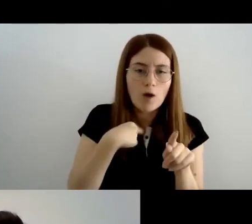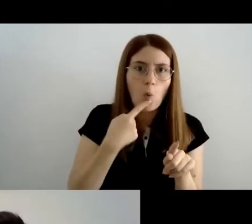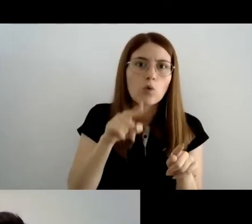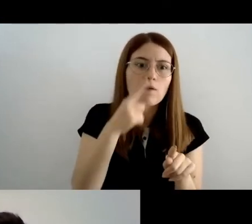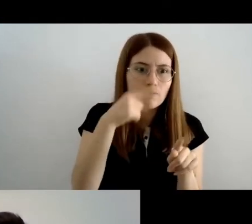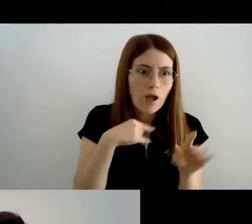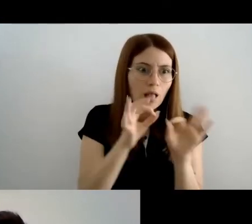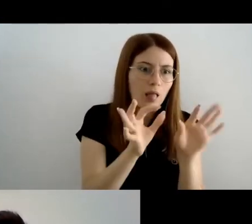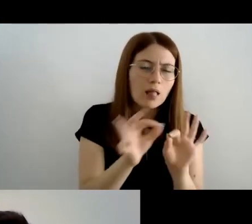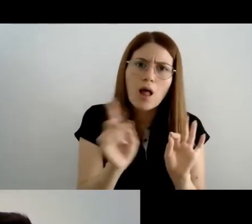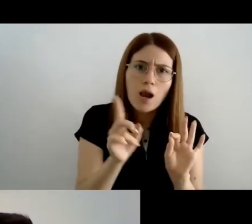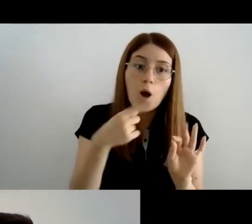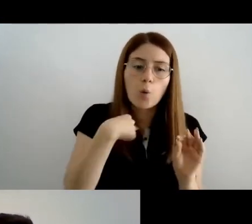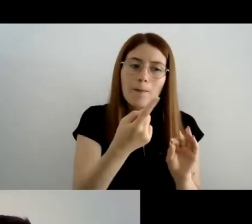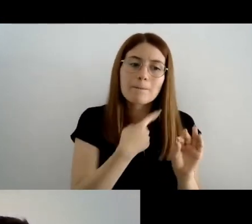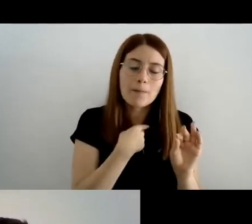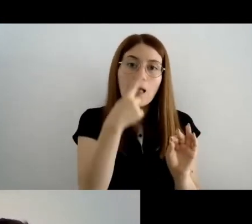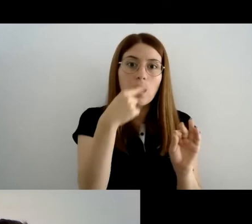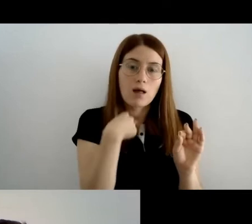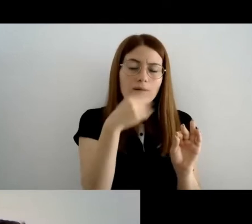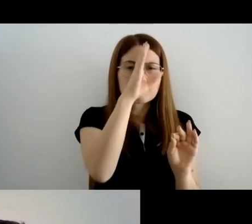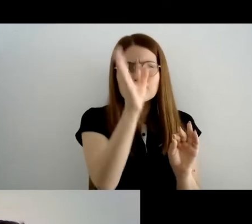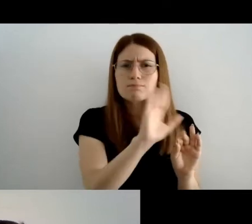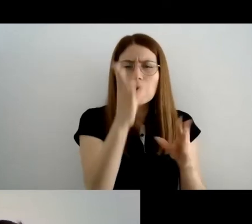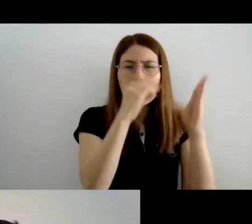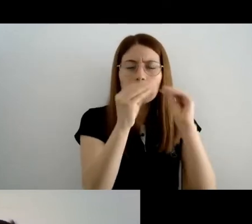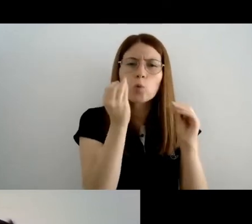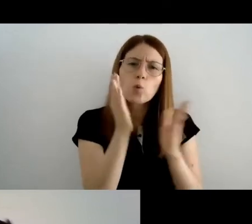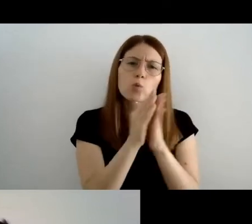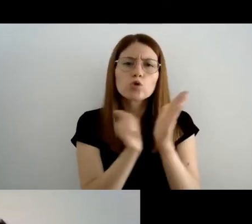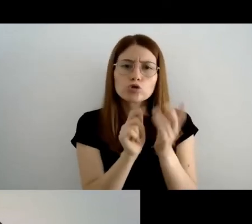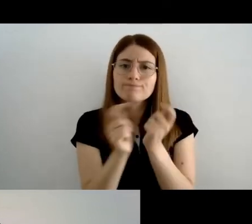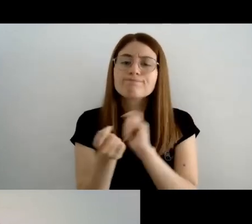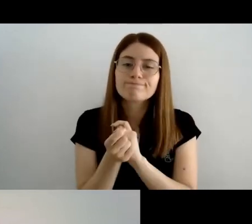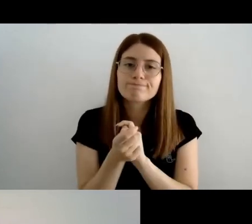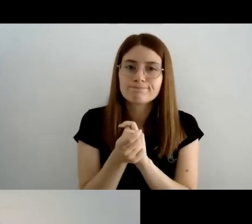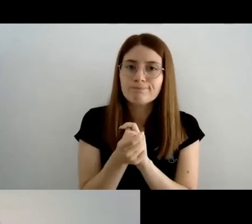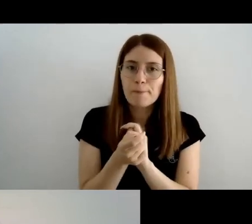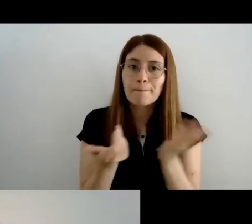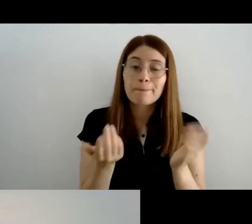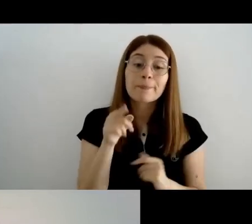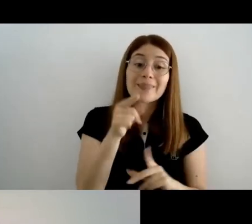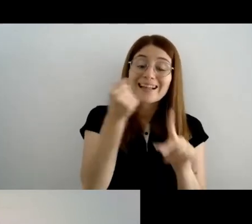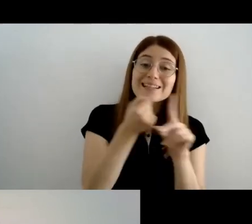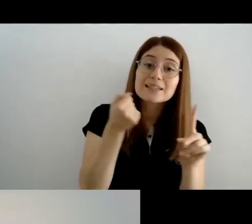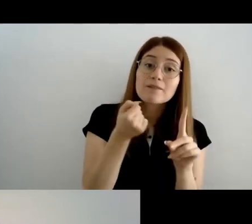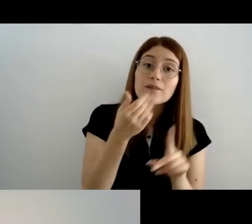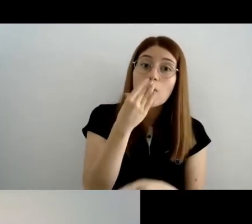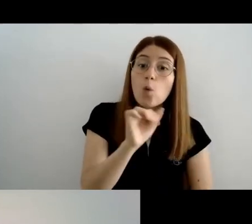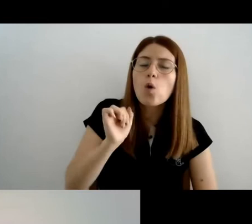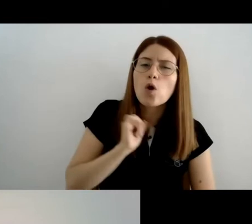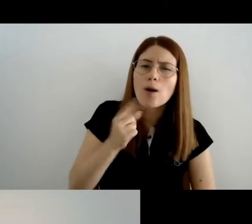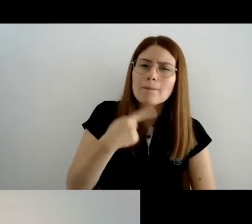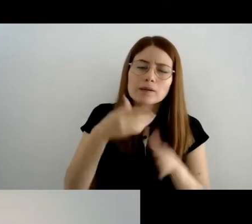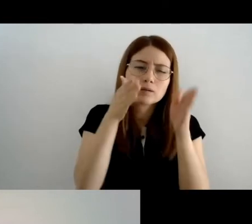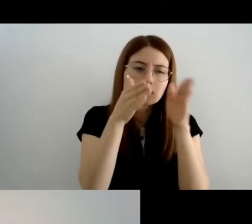com o erro. Por último, neste desafio que nós temos com os nossos alunos é focar os nossos alunos da